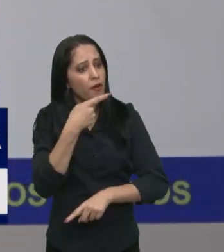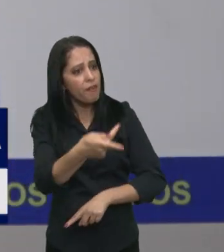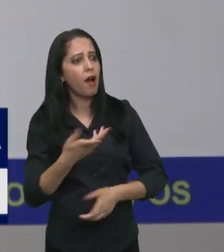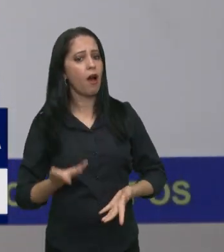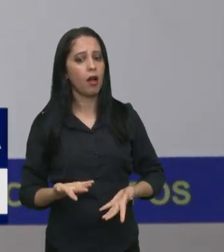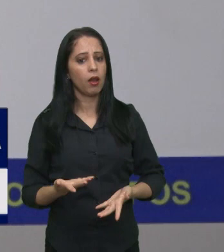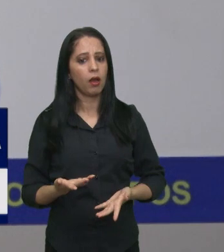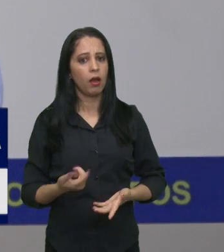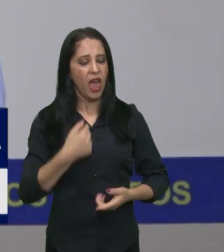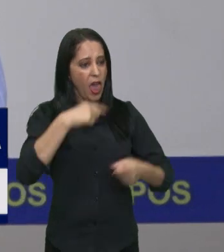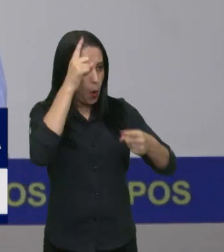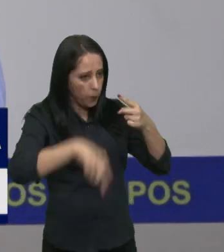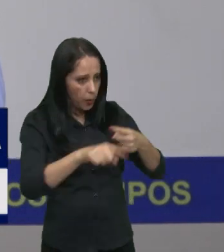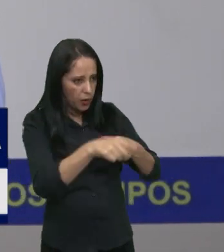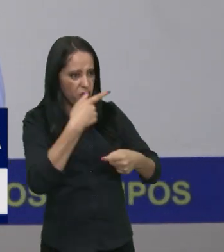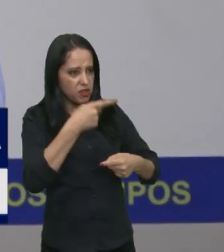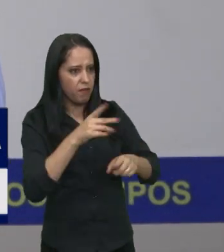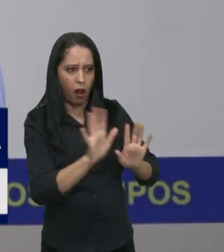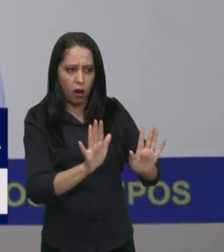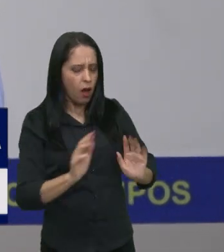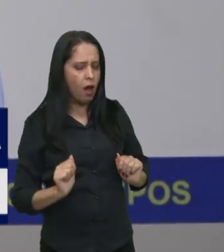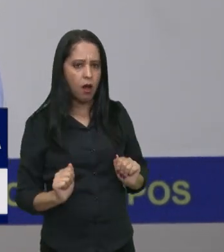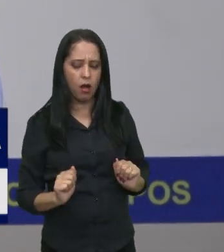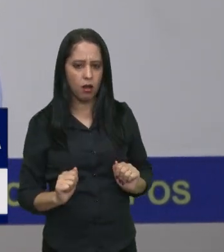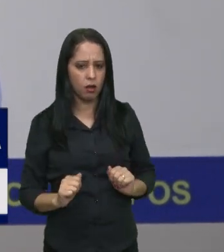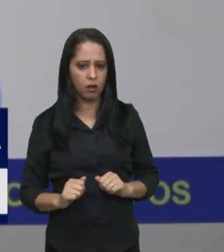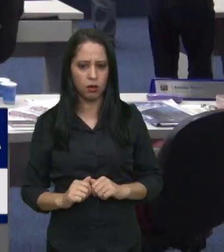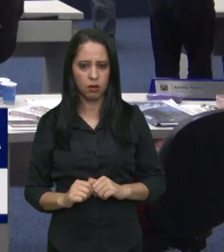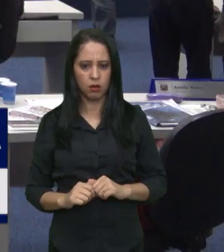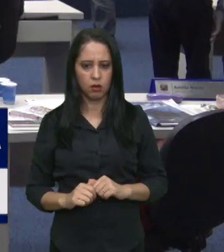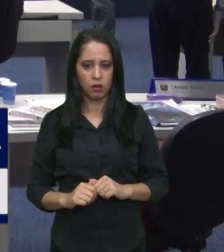Eu não estou proibindo a senhora de falar, vereadora.